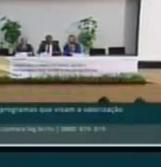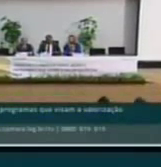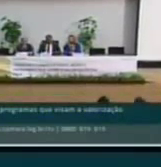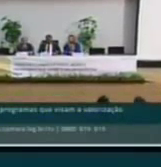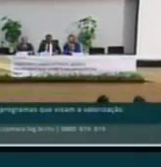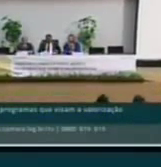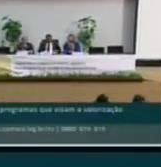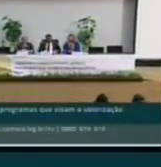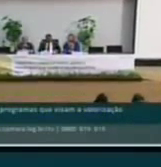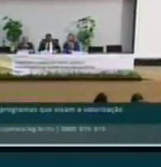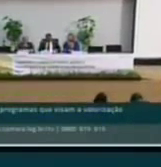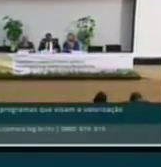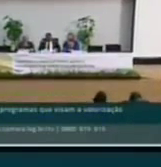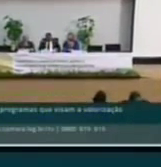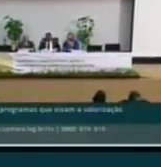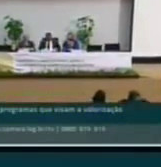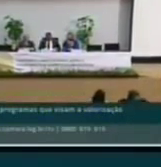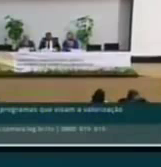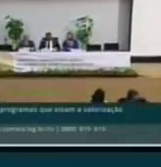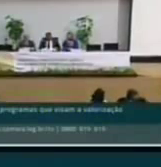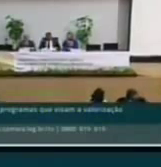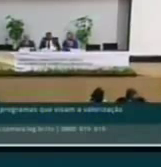e estratégicas.